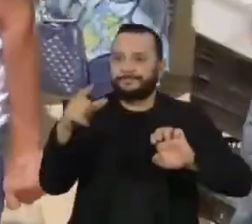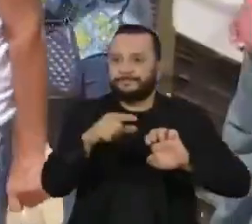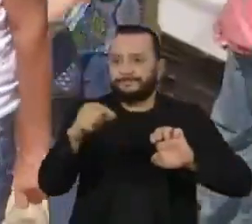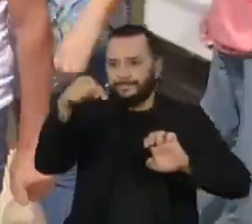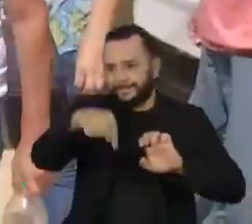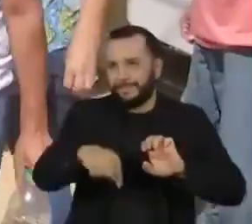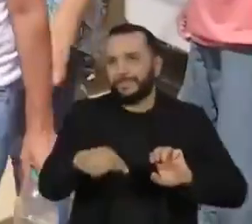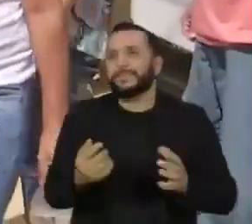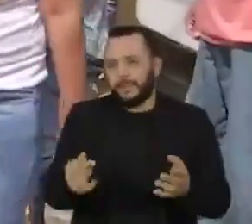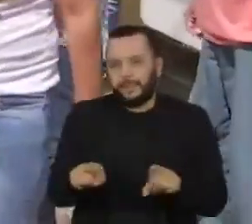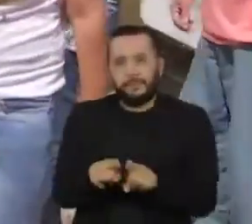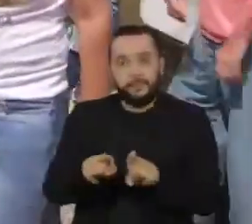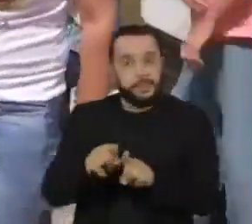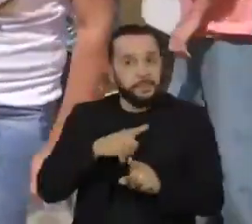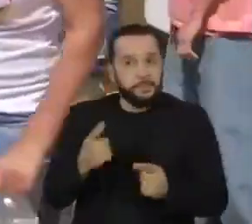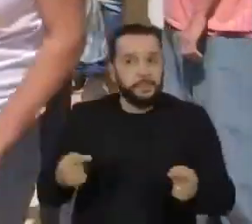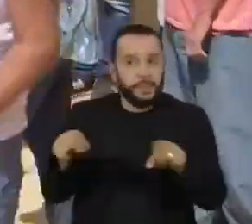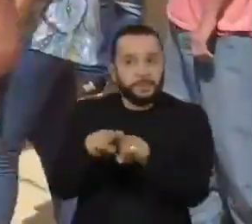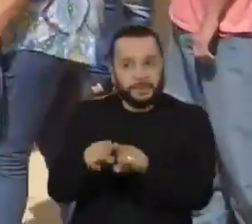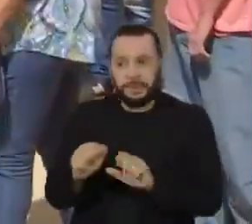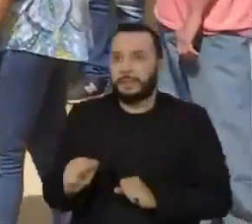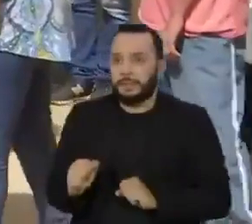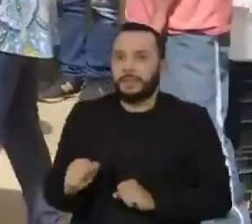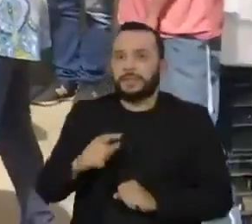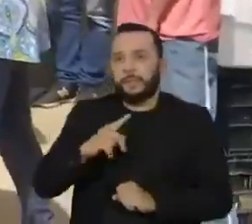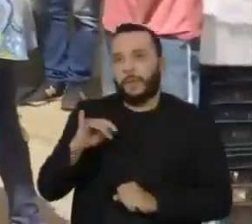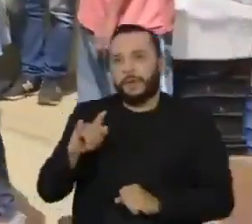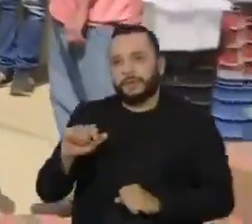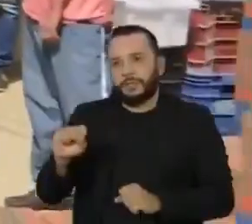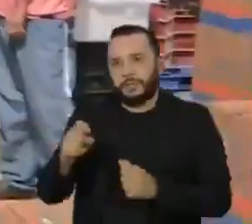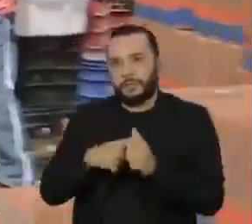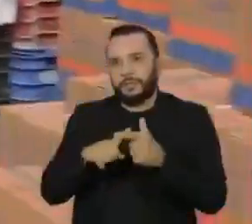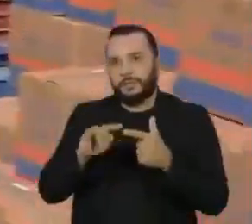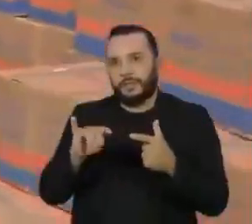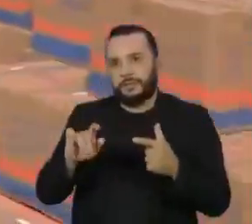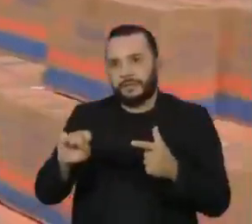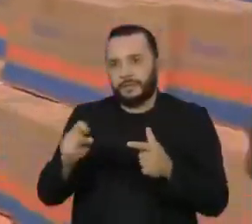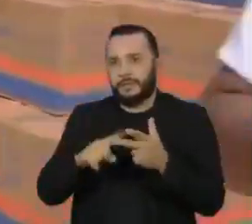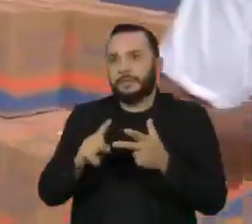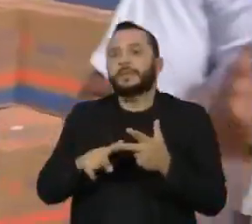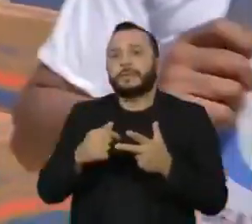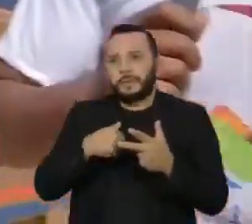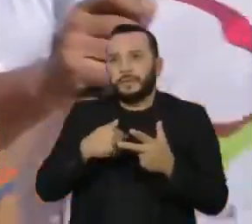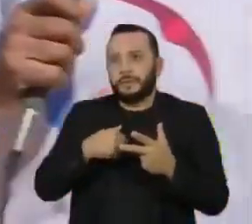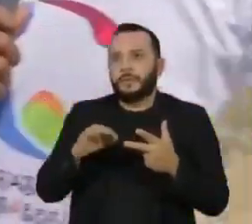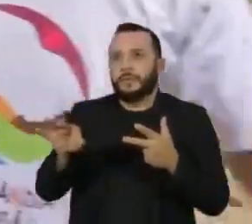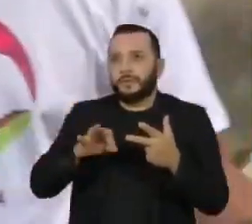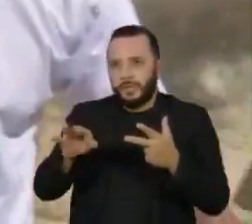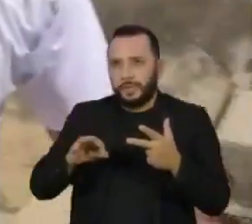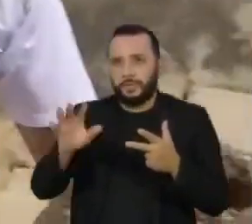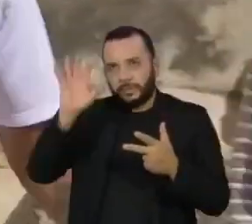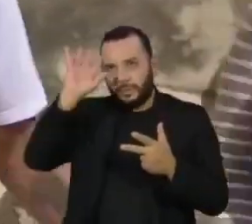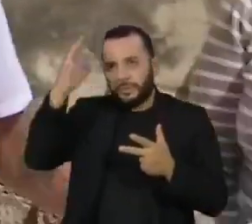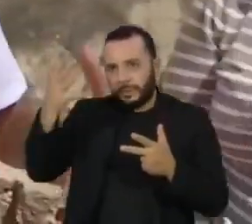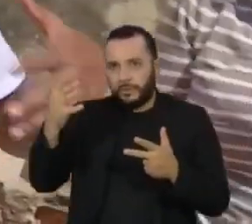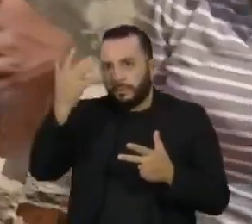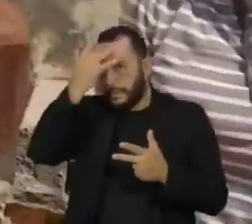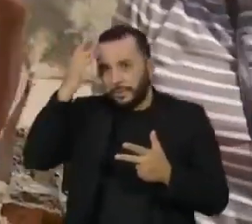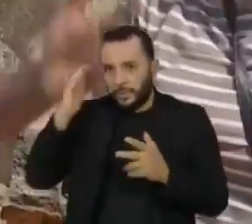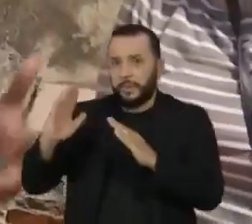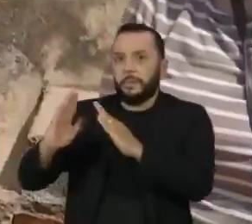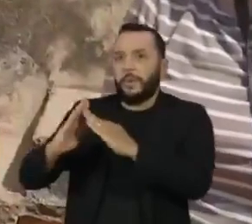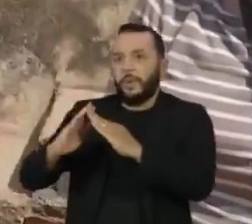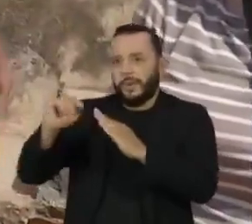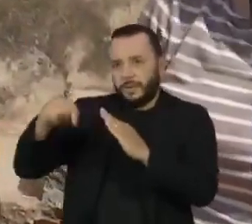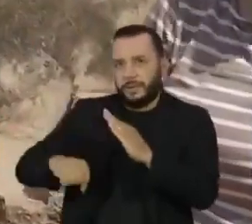aqui com os nossos parceiros hoje, né? Que é a Pocket Chef. Projeto Sou Parte da Solução, que são moradores da Vila Brasilândia, também